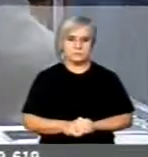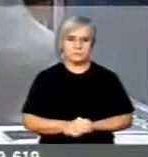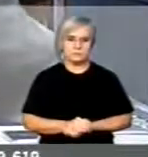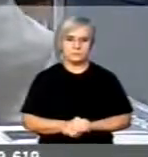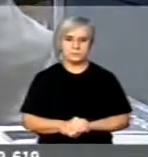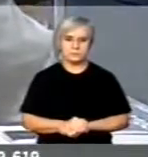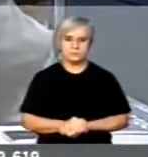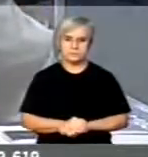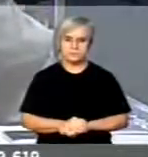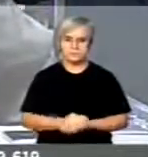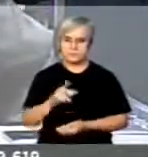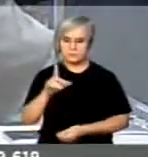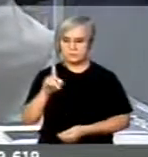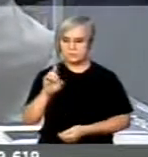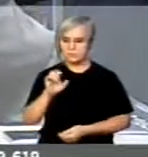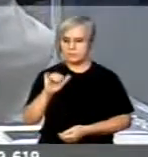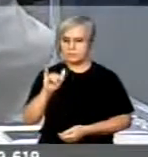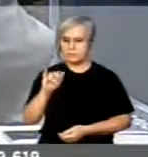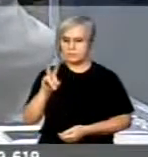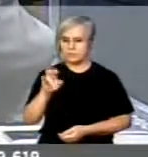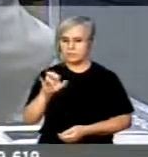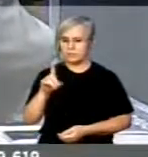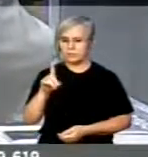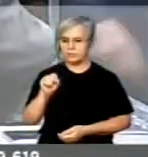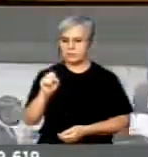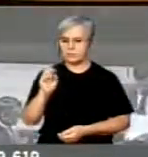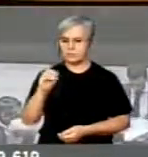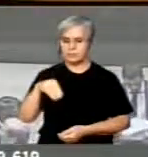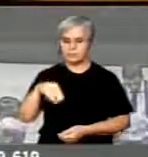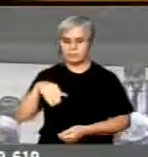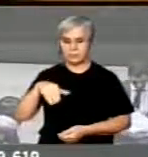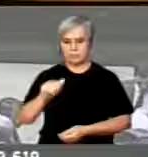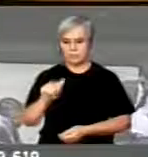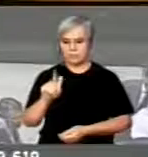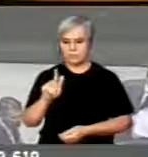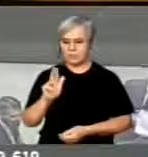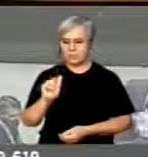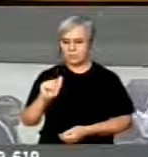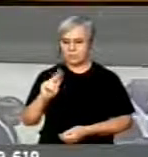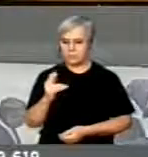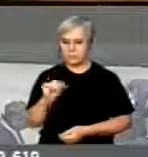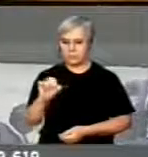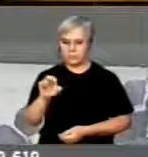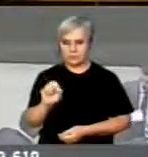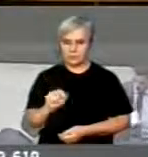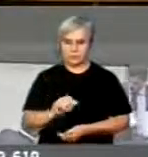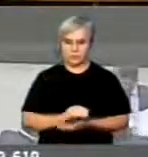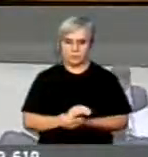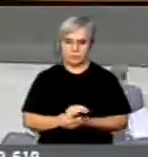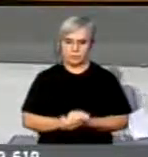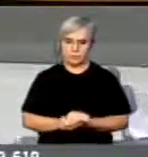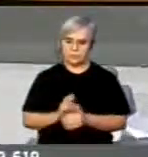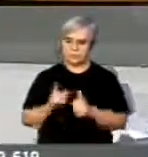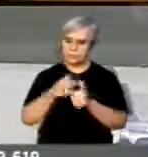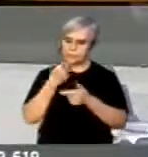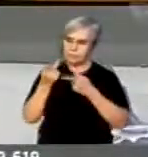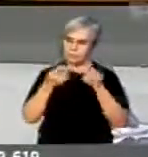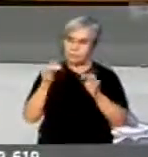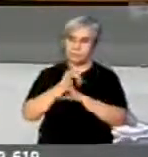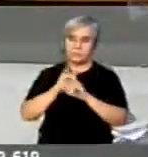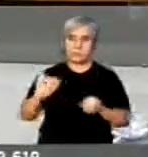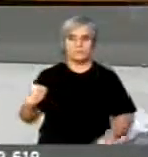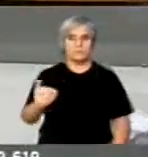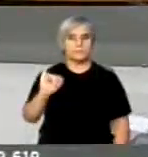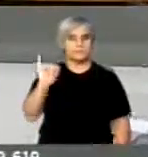Presidente. Deputado Davidson Magalhães. Senhor presidente, do ponto de vista do PCdoB, o primeiro registro importante é